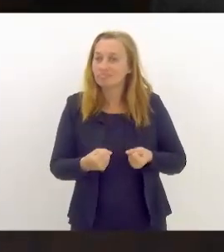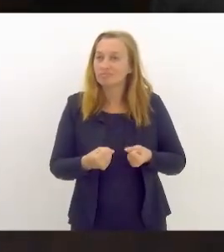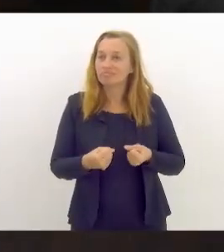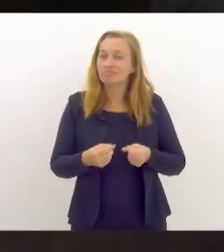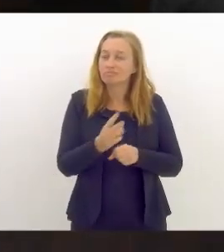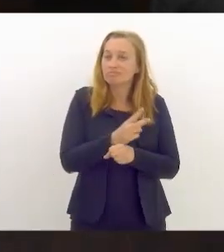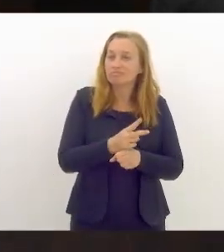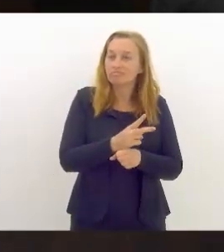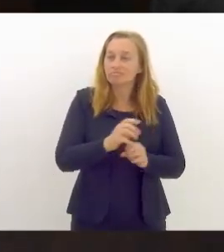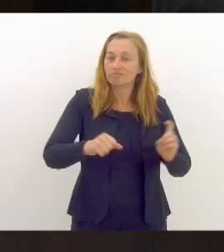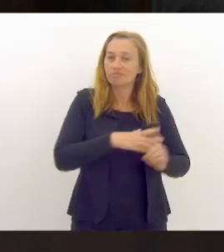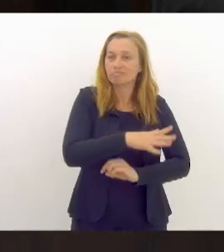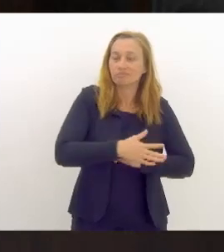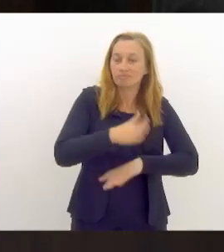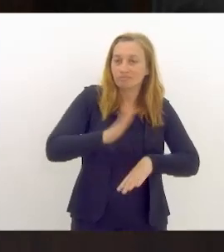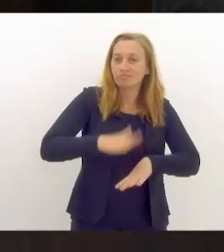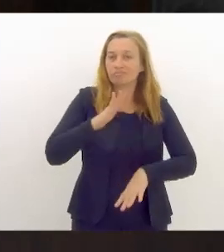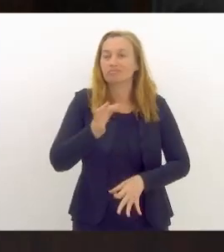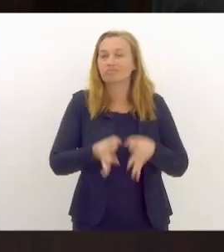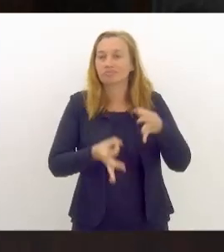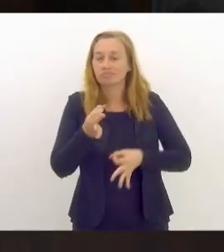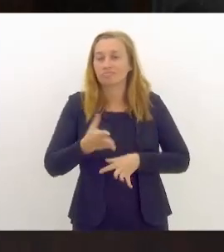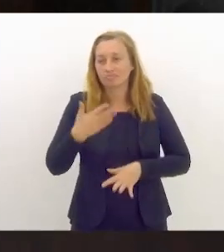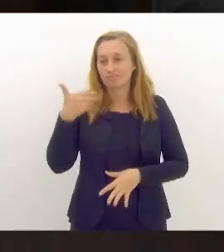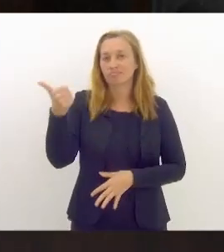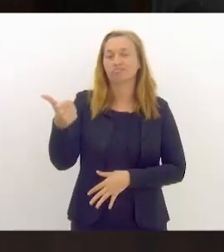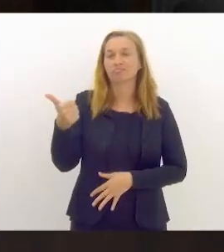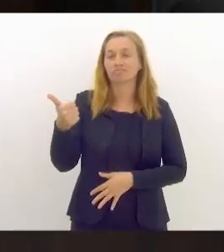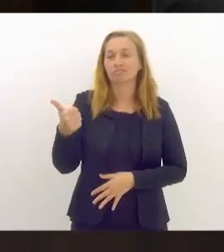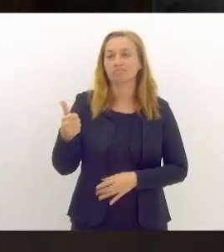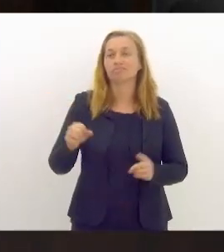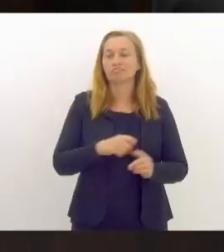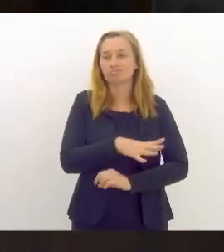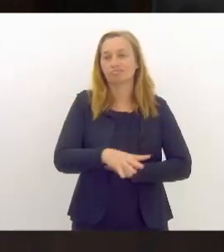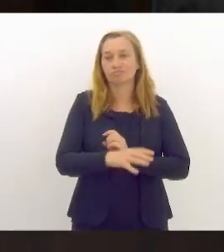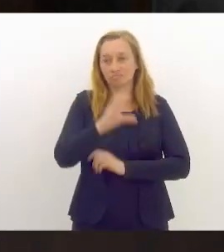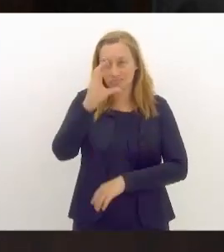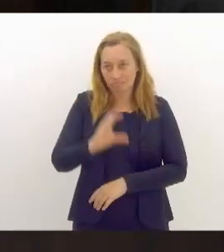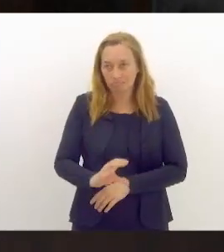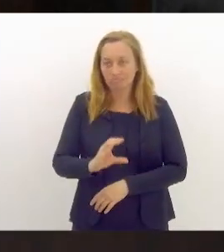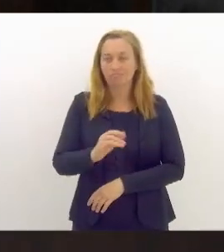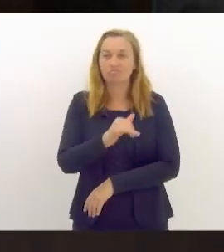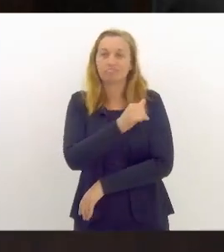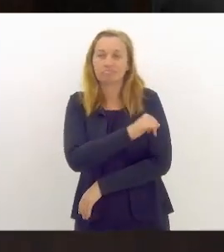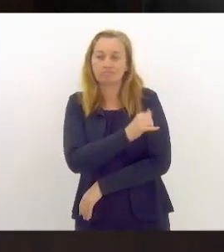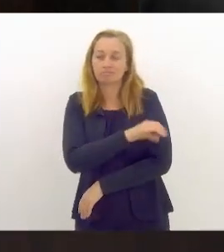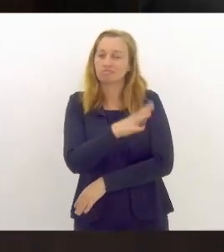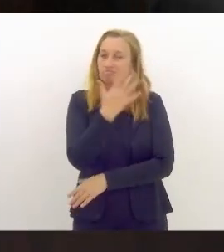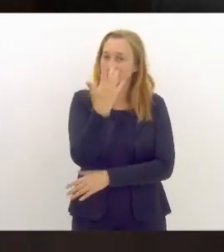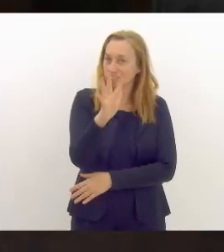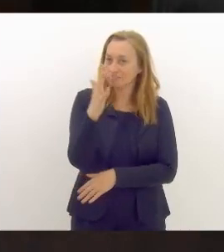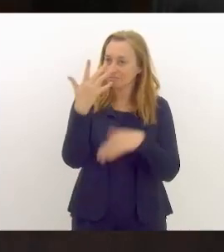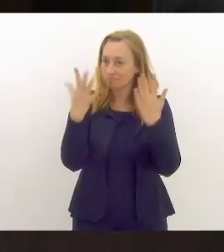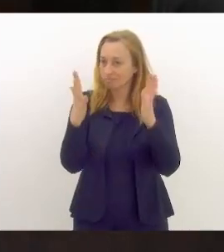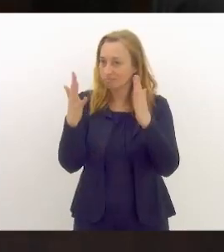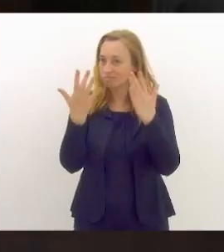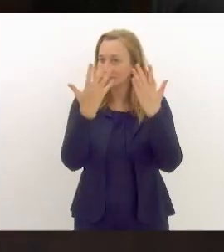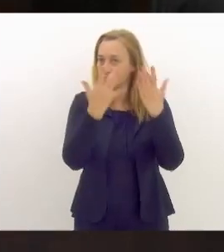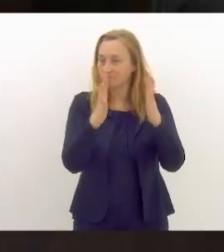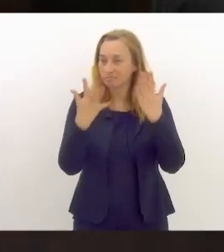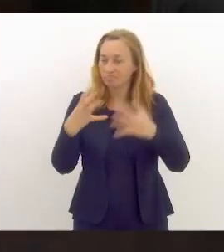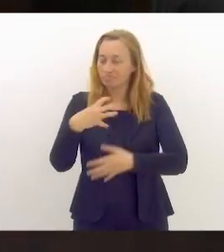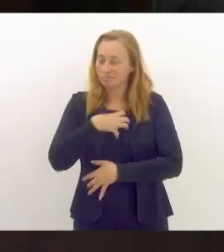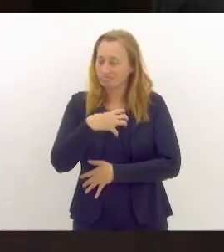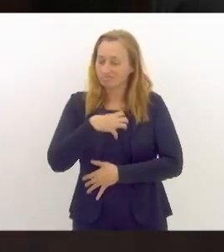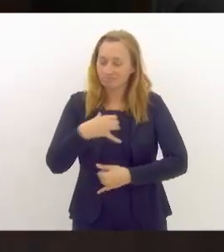sociedade muito mais justa e muito melhor para o cidadão do Estado do Rio de Janeiro Parabéns é a gente que